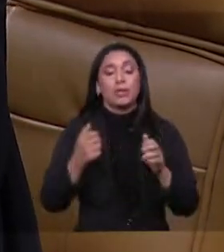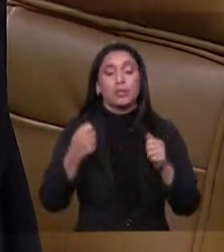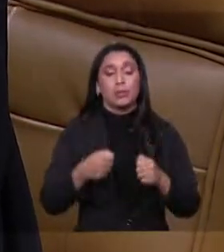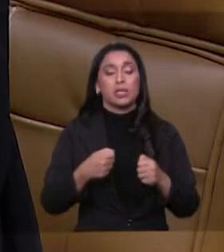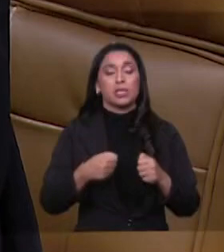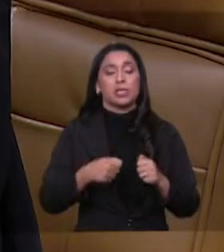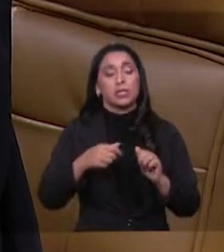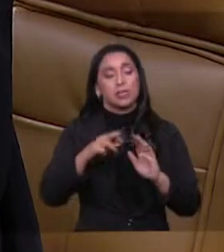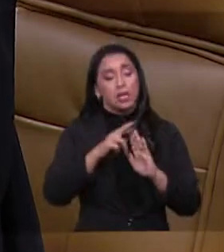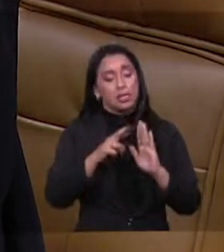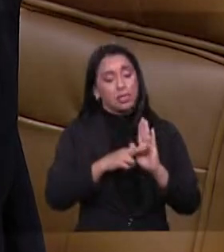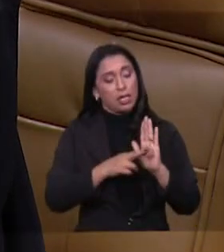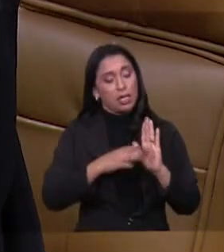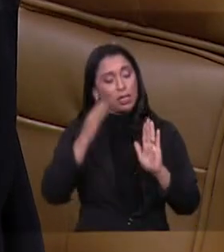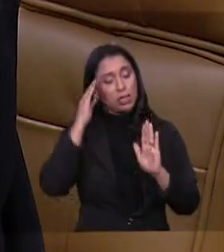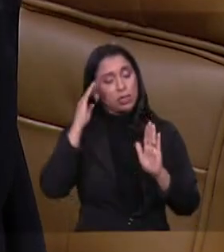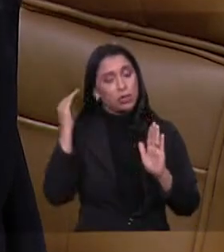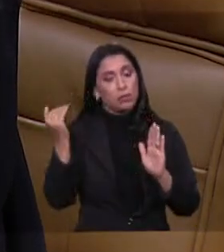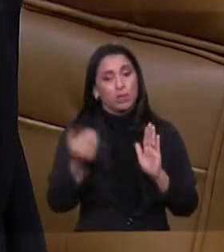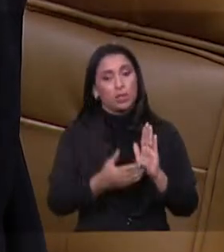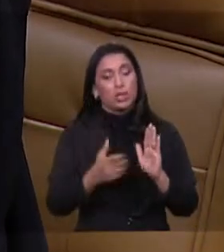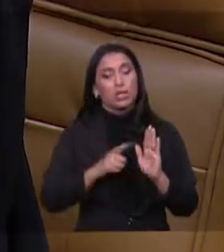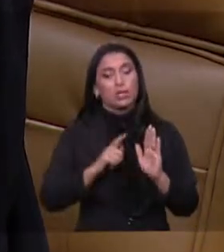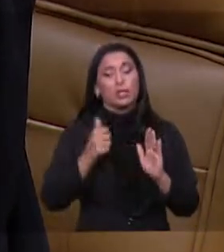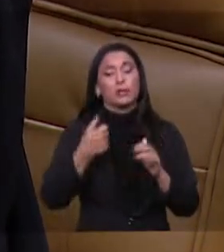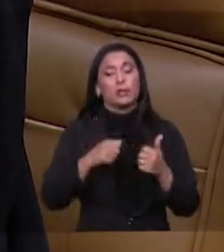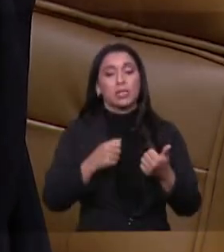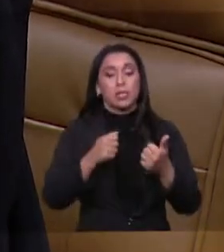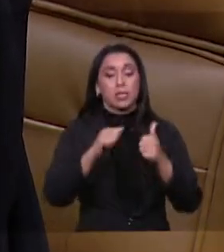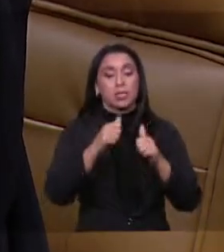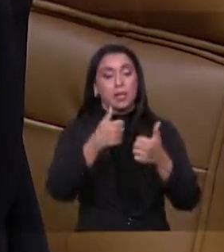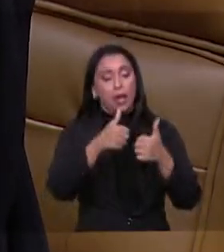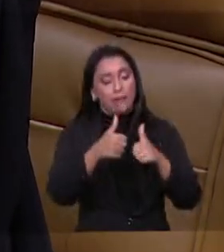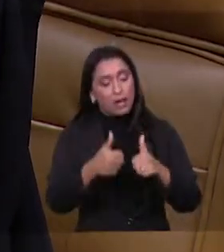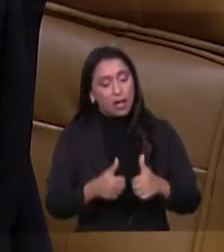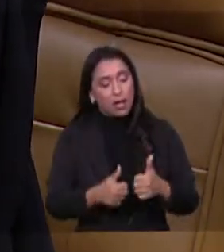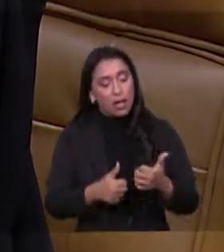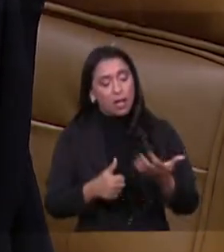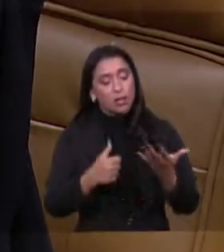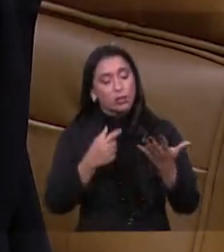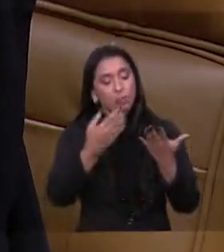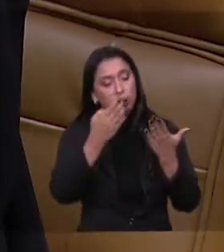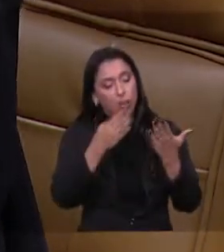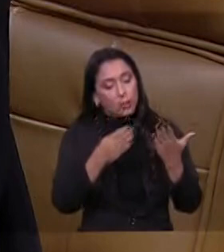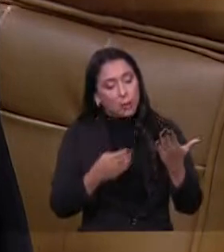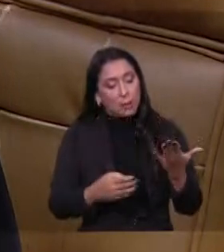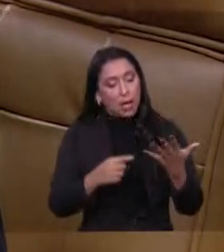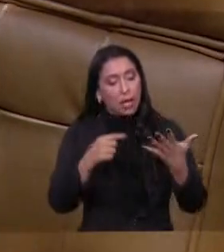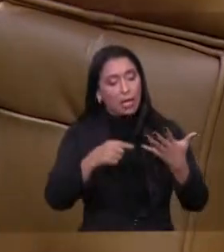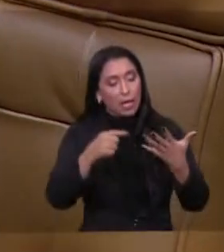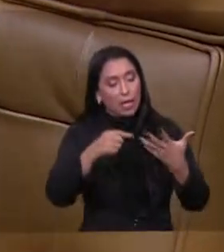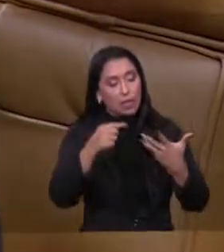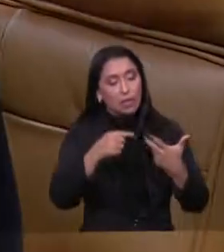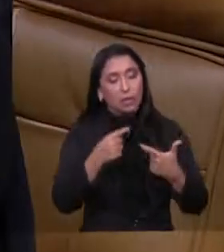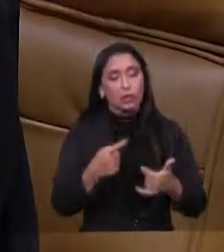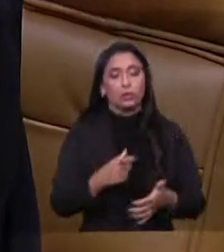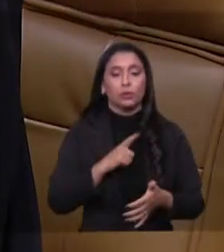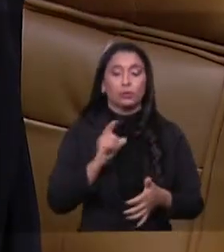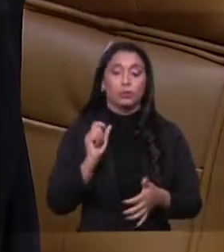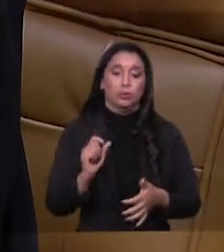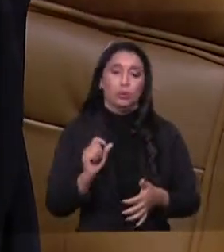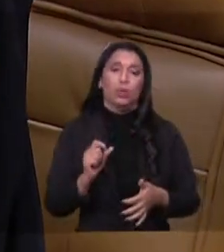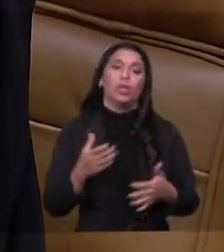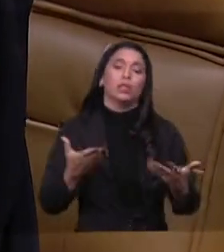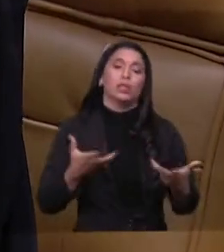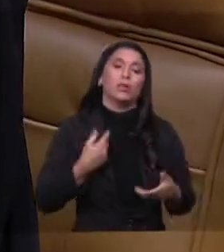seus requisitos, o que deverá ser aferido caso a caso diante das situações concretas. Entendo,